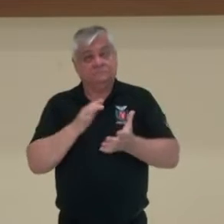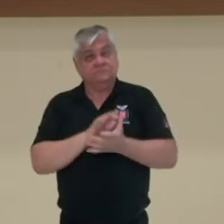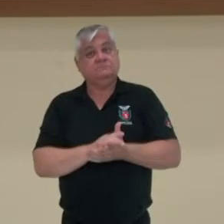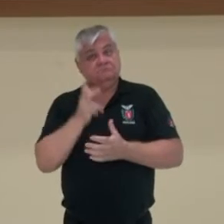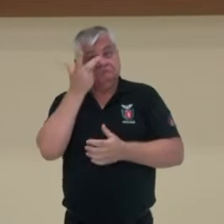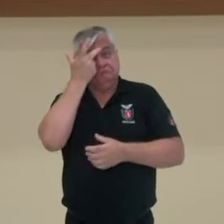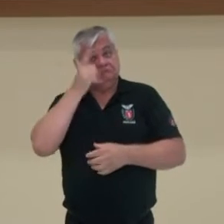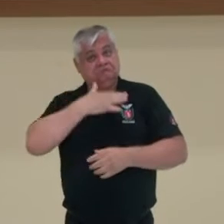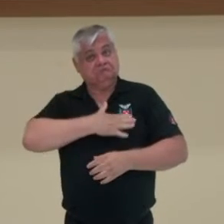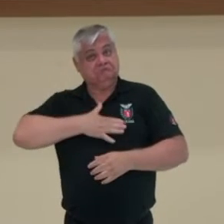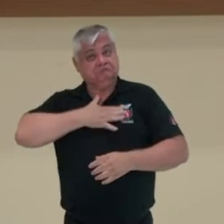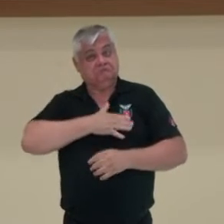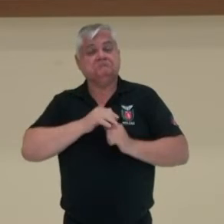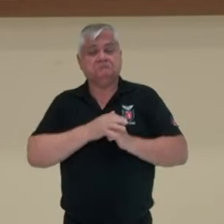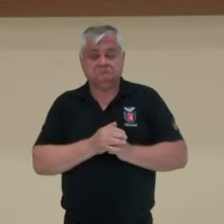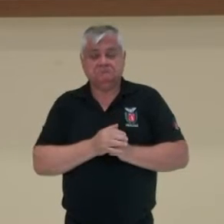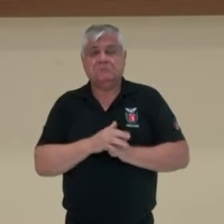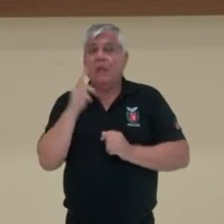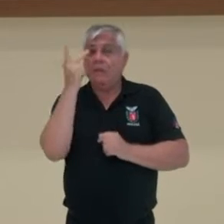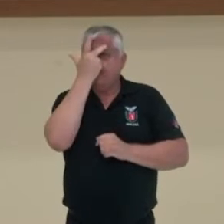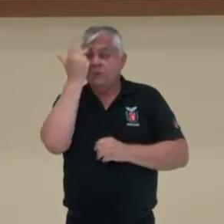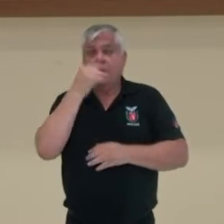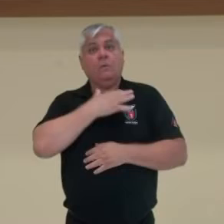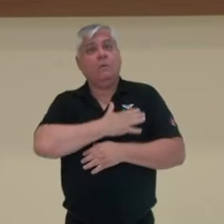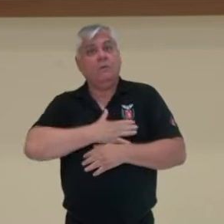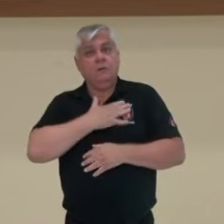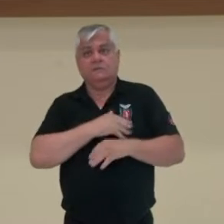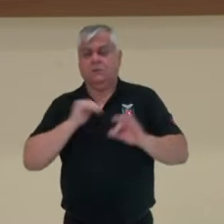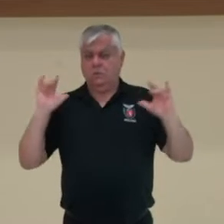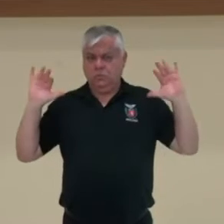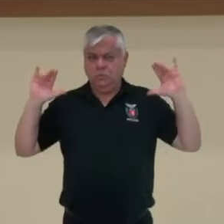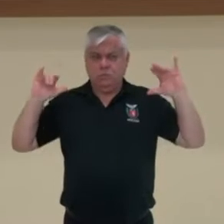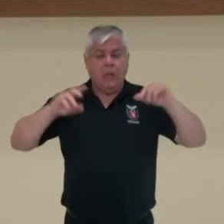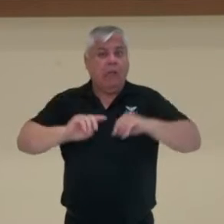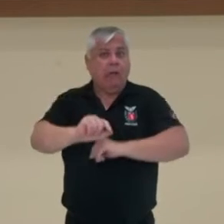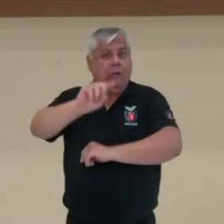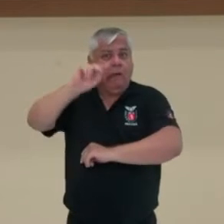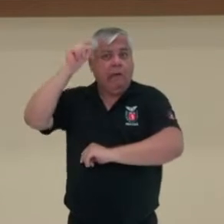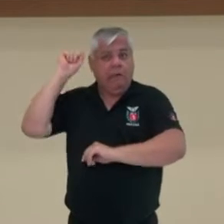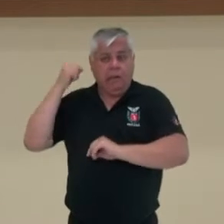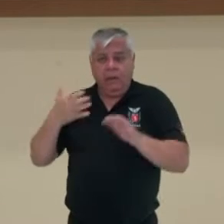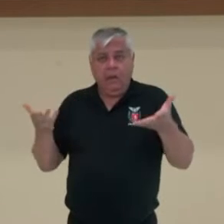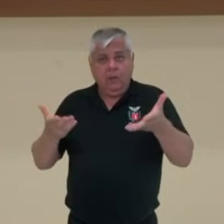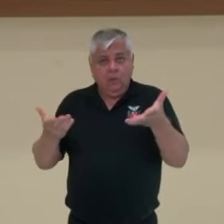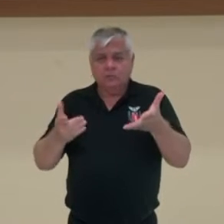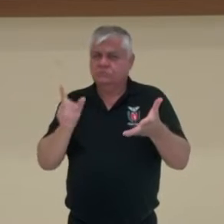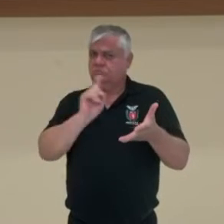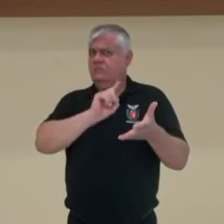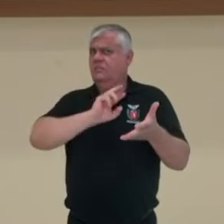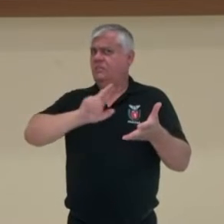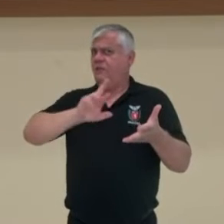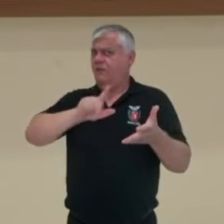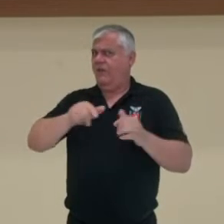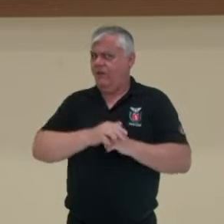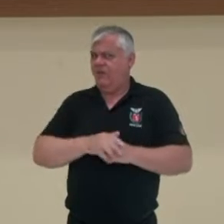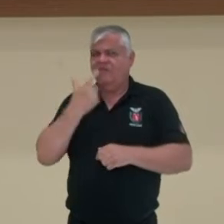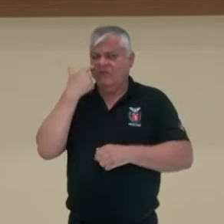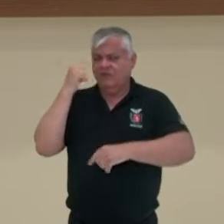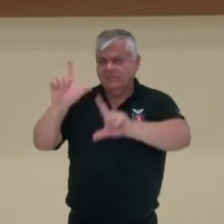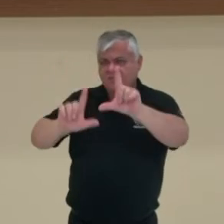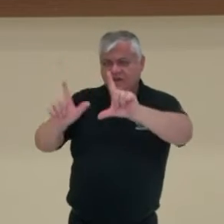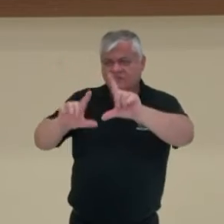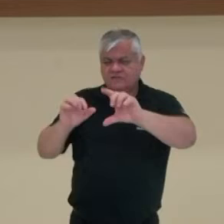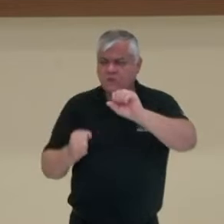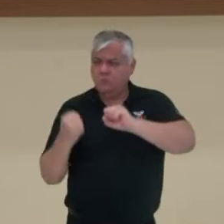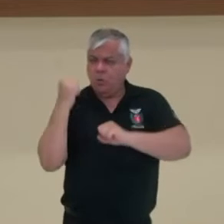lutas elas conseguiam atrair um grande público. Isso não é de hoje, se a gente pensar hoje, a gente consegue imaginar. Assistir televisão, vou assistir uma